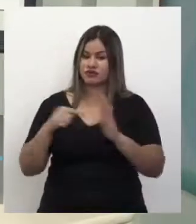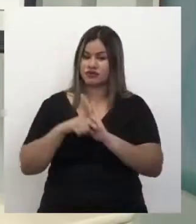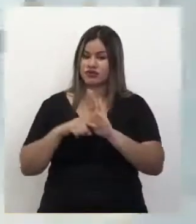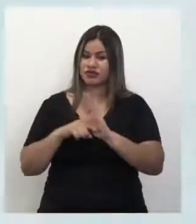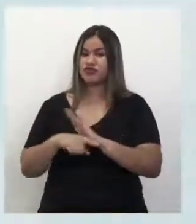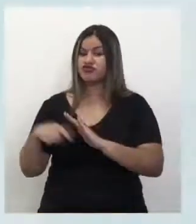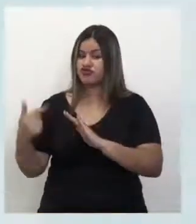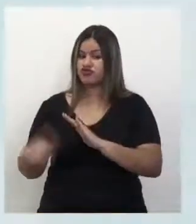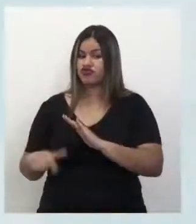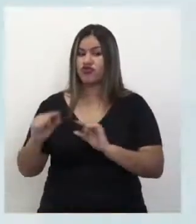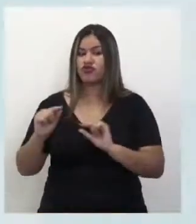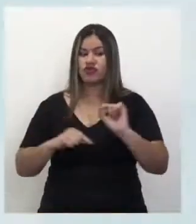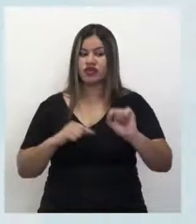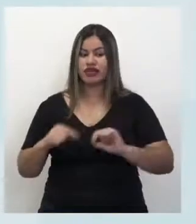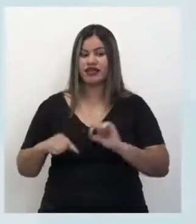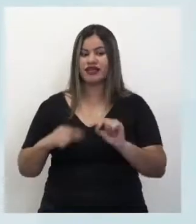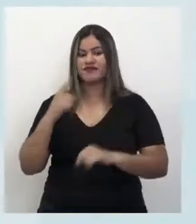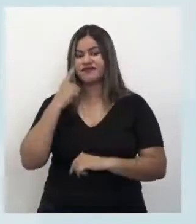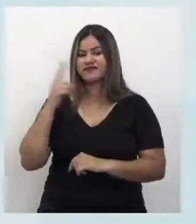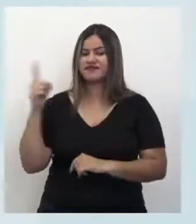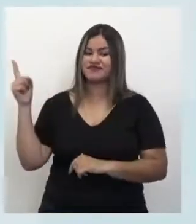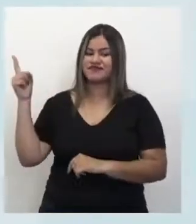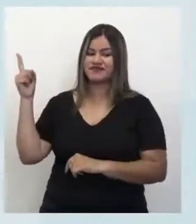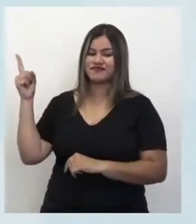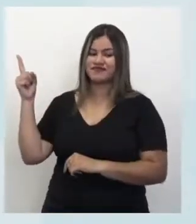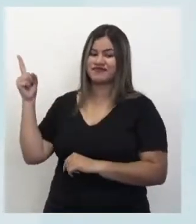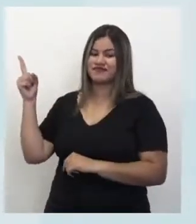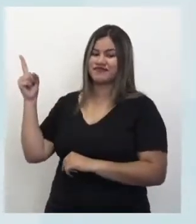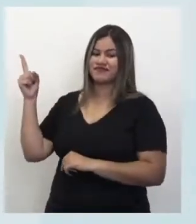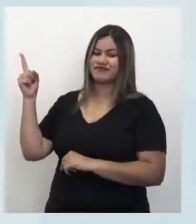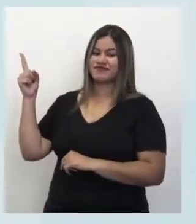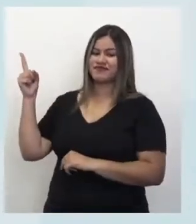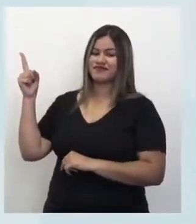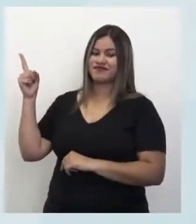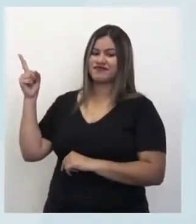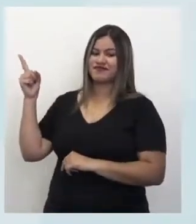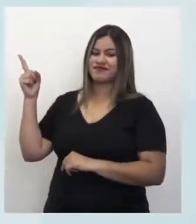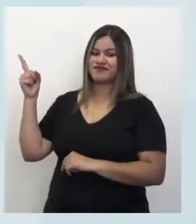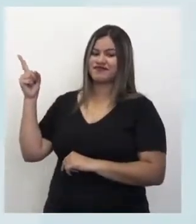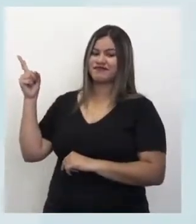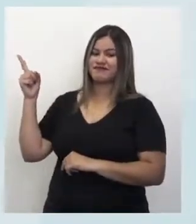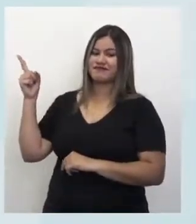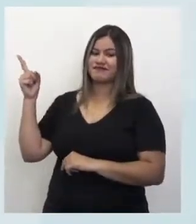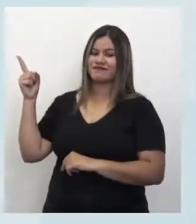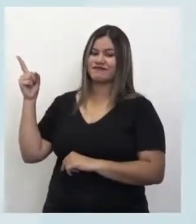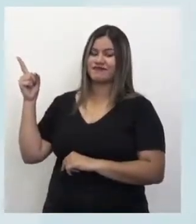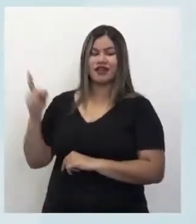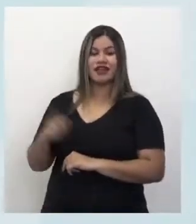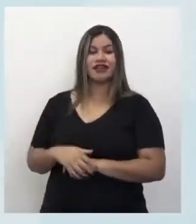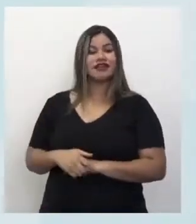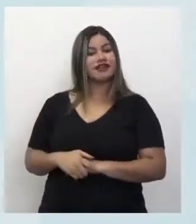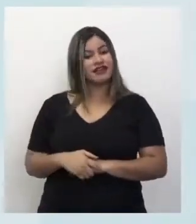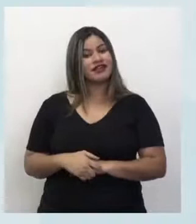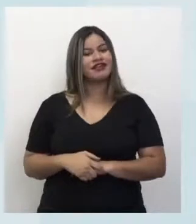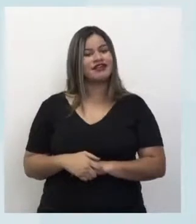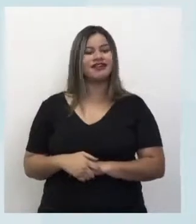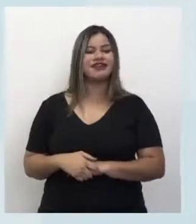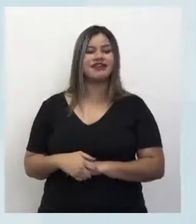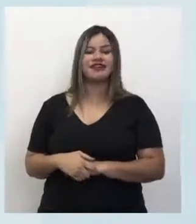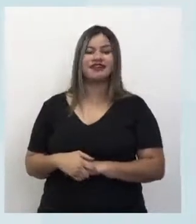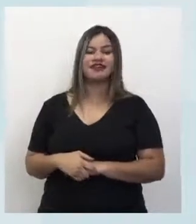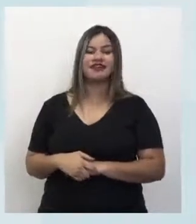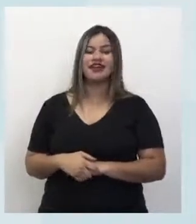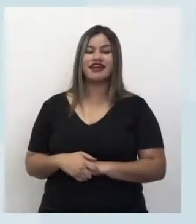para pesquisar. Esse é muito legal mesmo, mosaicos de torcida de futebol. Aí eu peguei um nome de